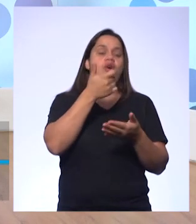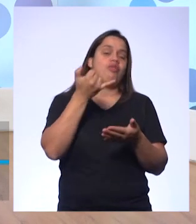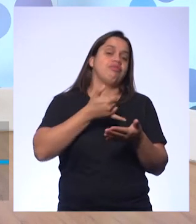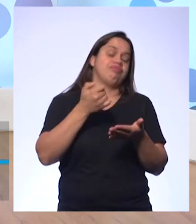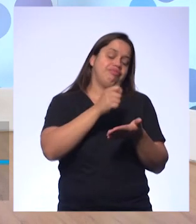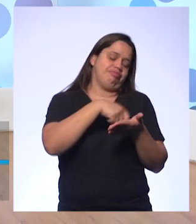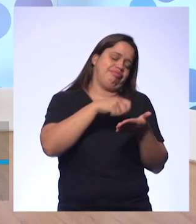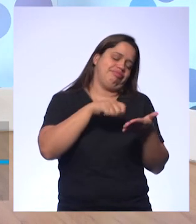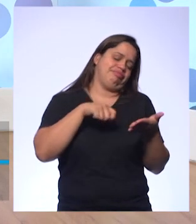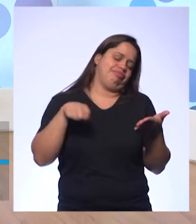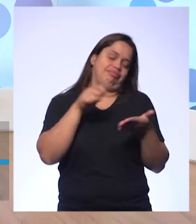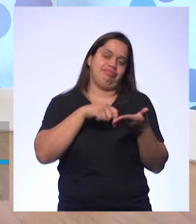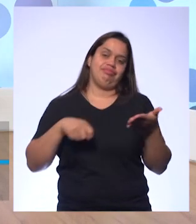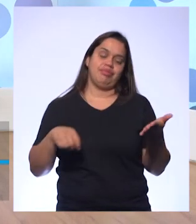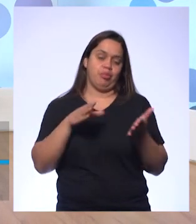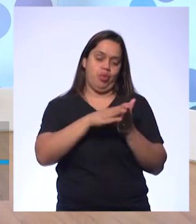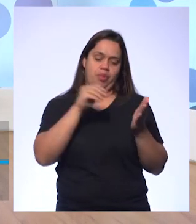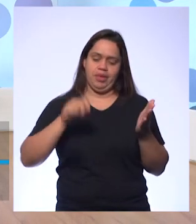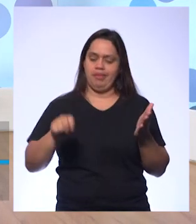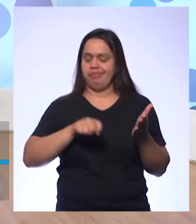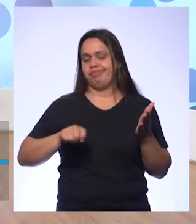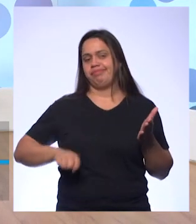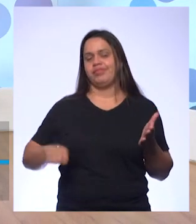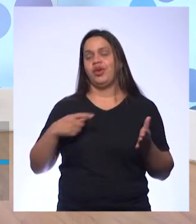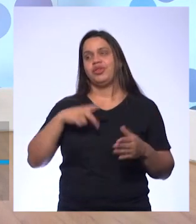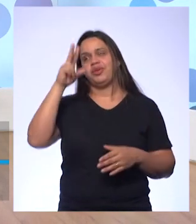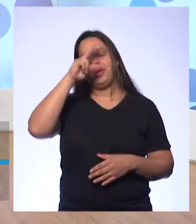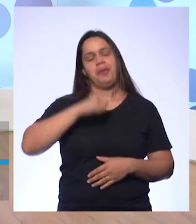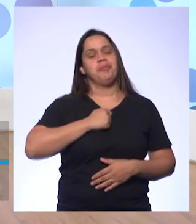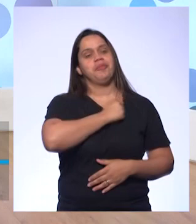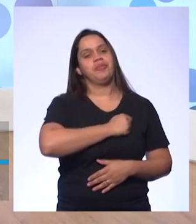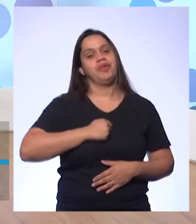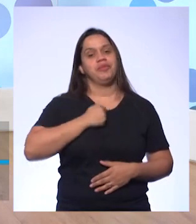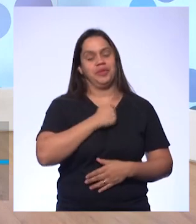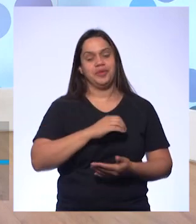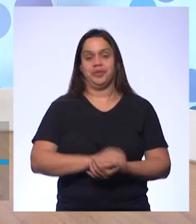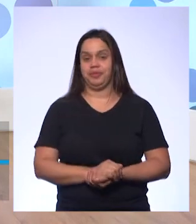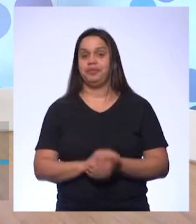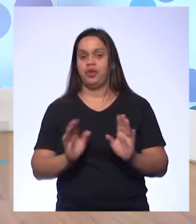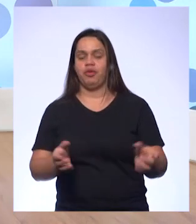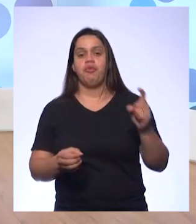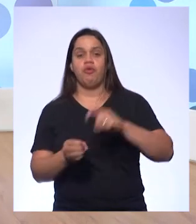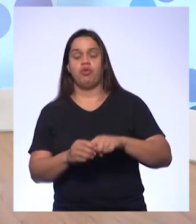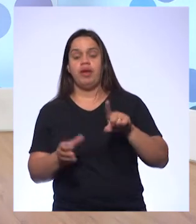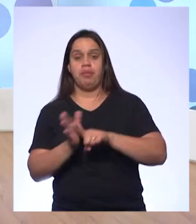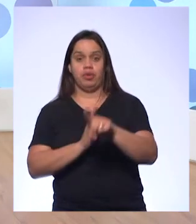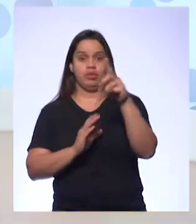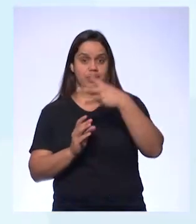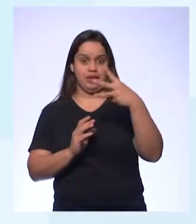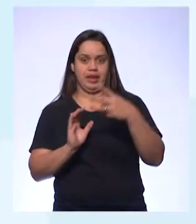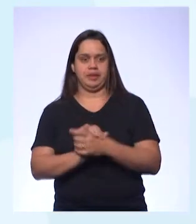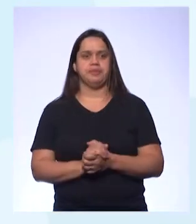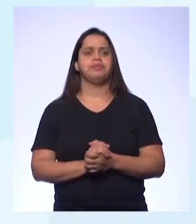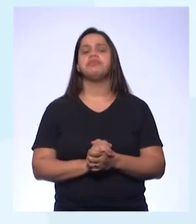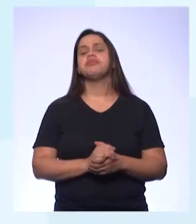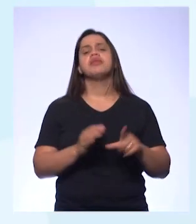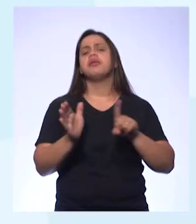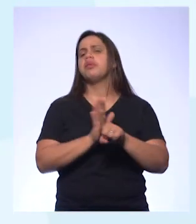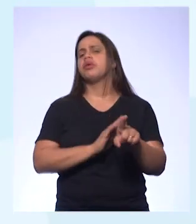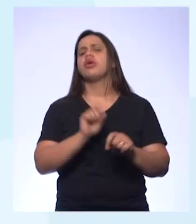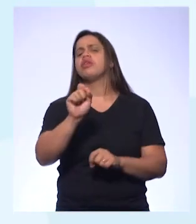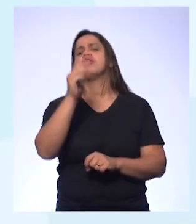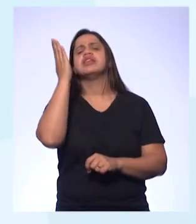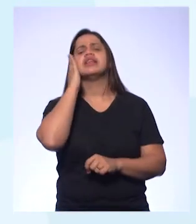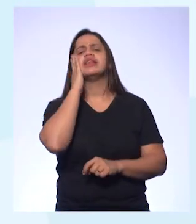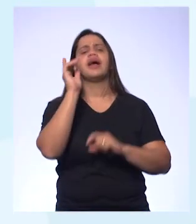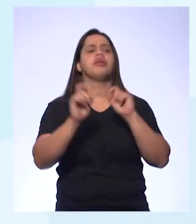nostalgia, bateu Deu uma nostalgia. aqui. Aí, vamos voltar agora para a pergunta 3 aqui. O que você sabe sobre